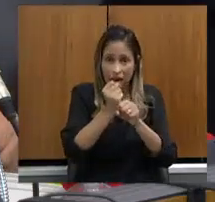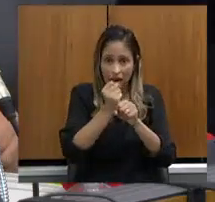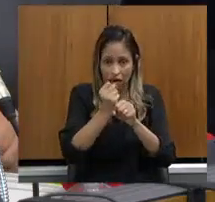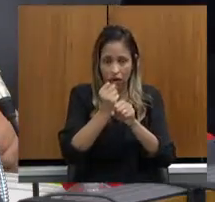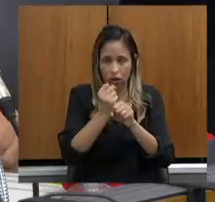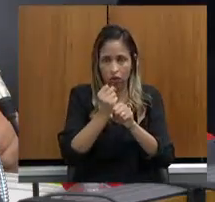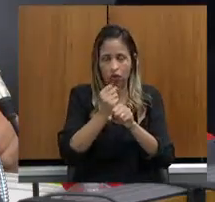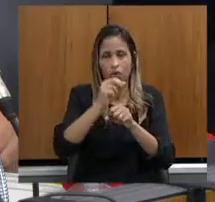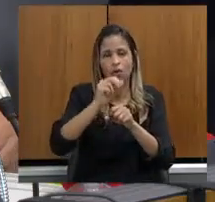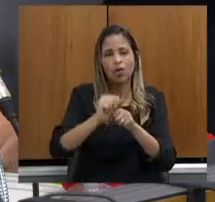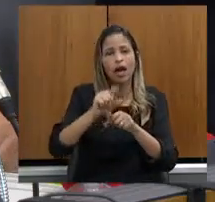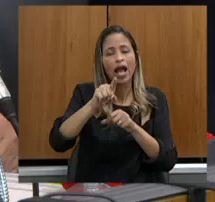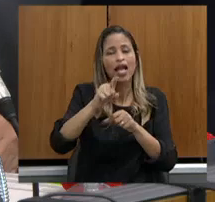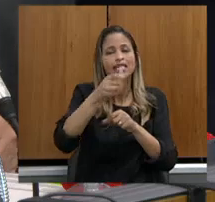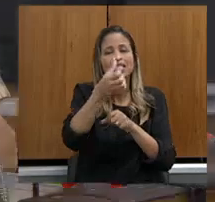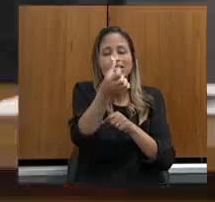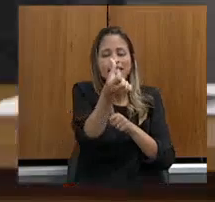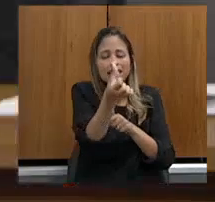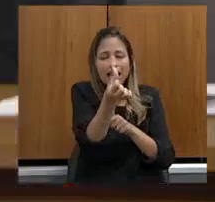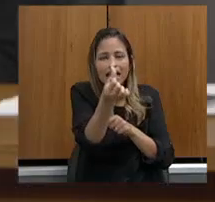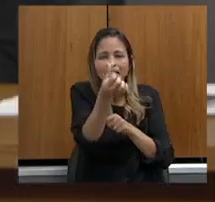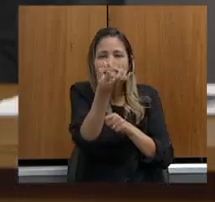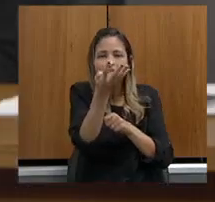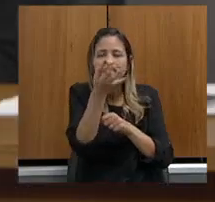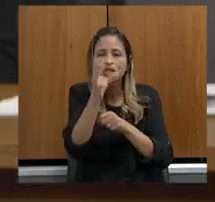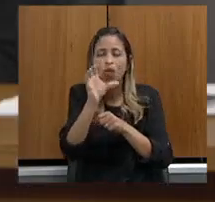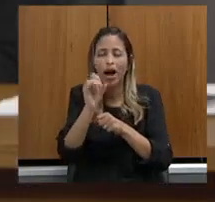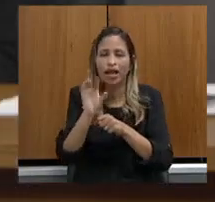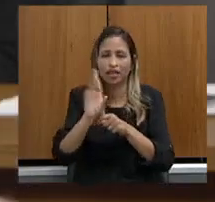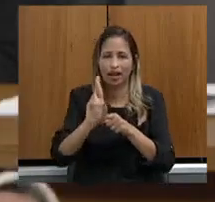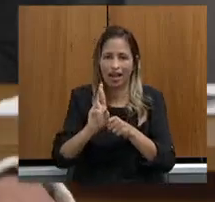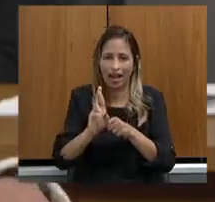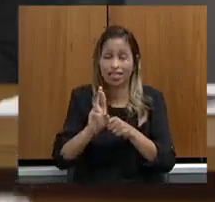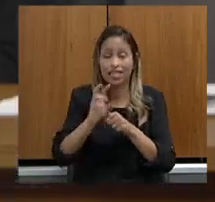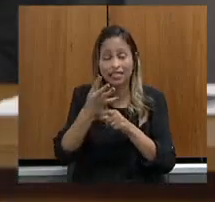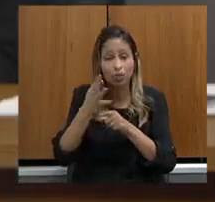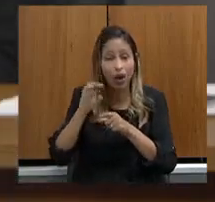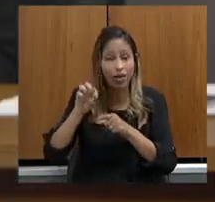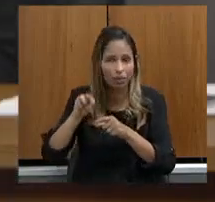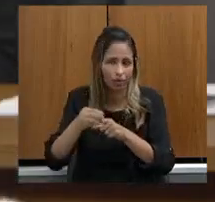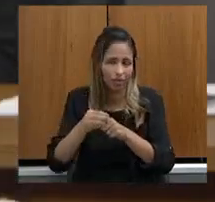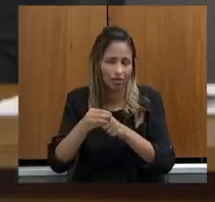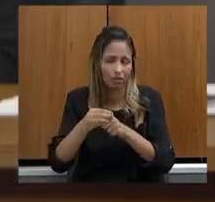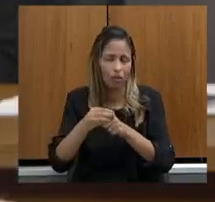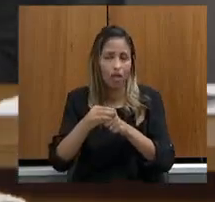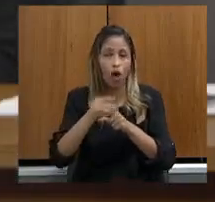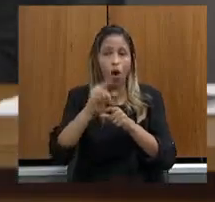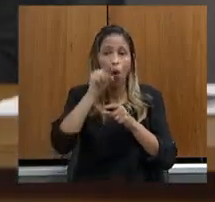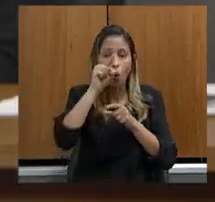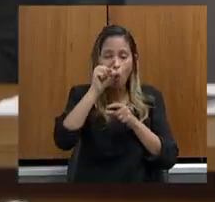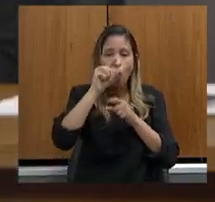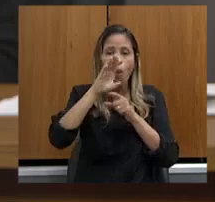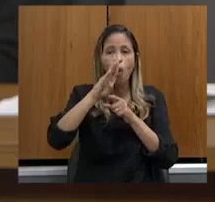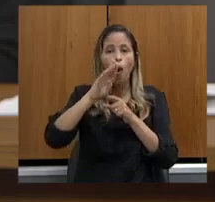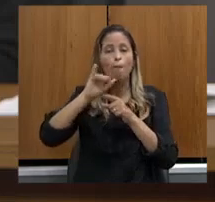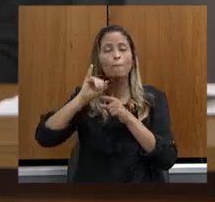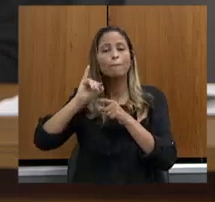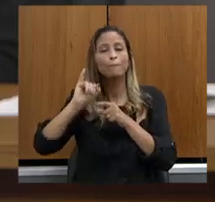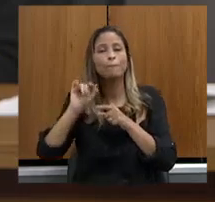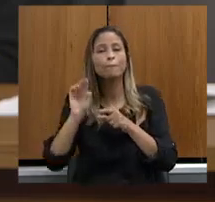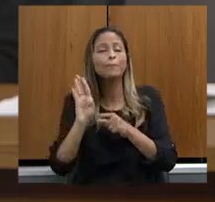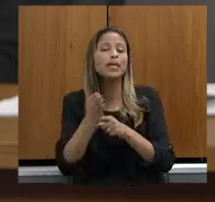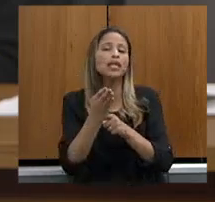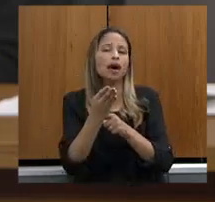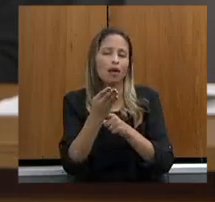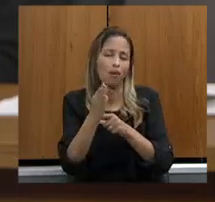receita de quese foi de 640 milhões de reais nós empenhamos neste ano um bilhão e 400 milhões de